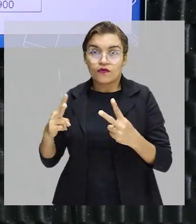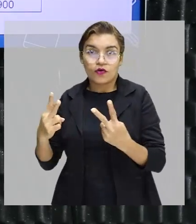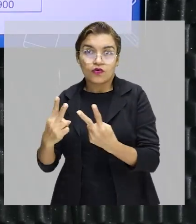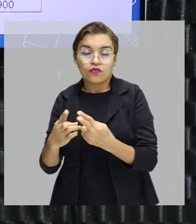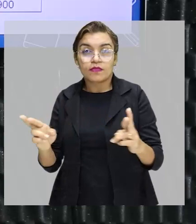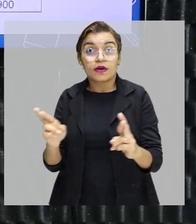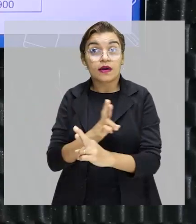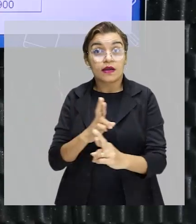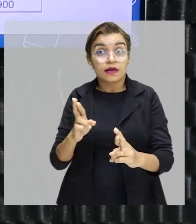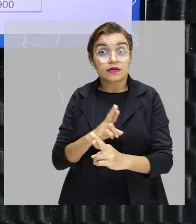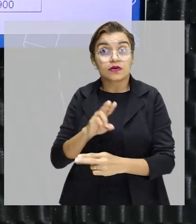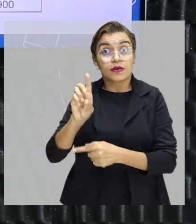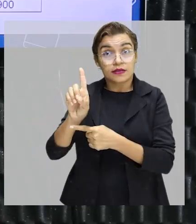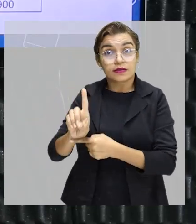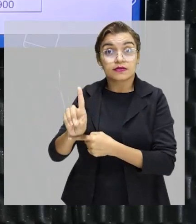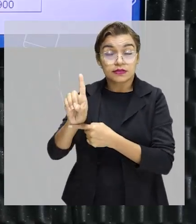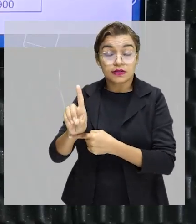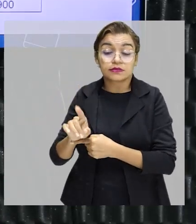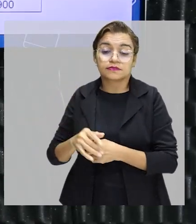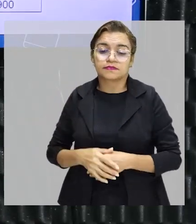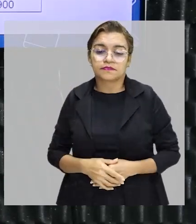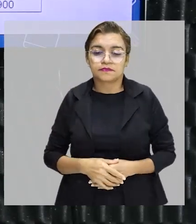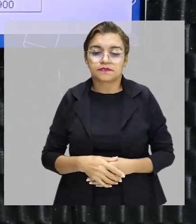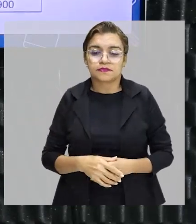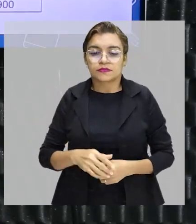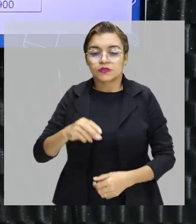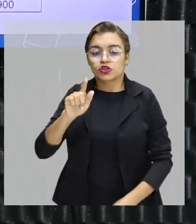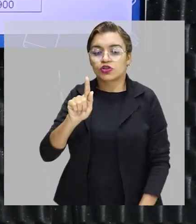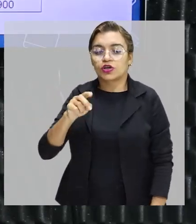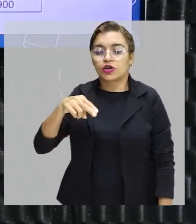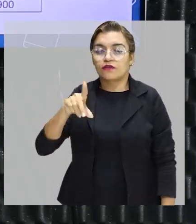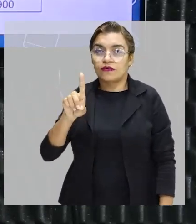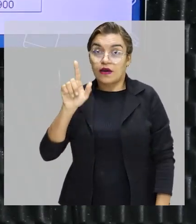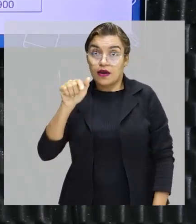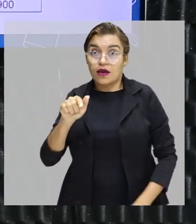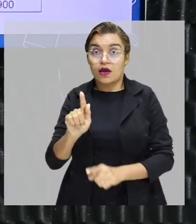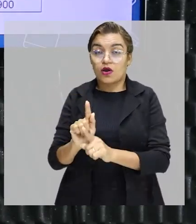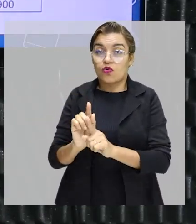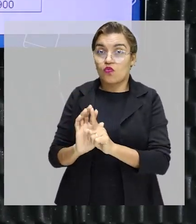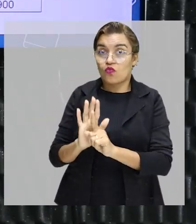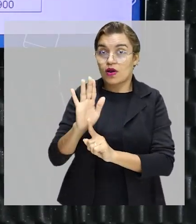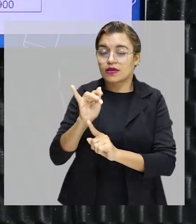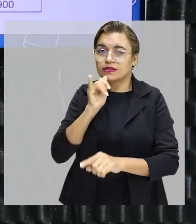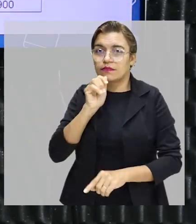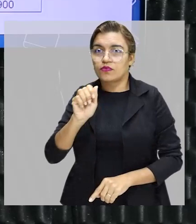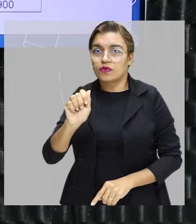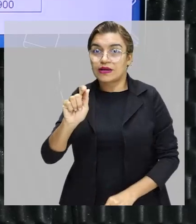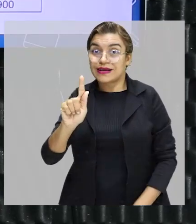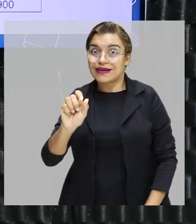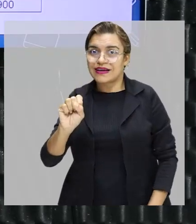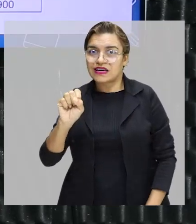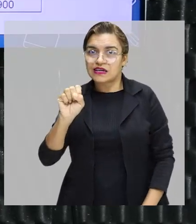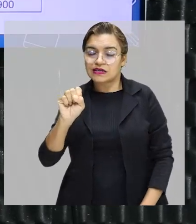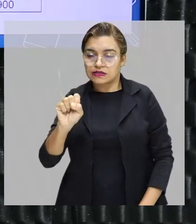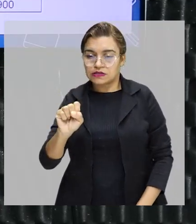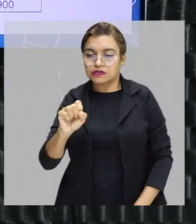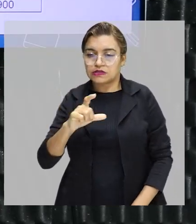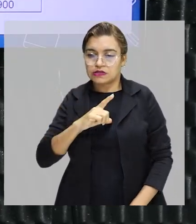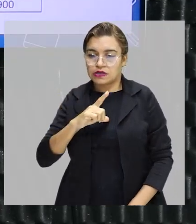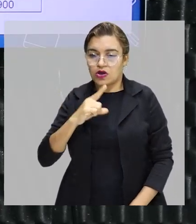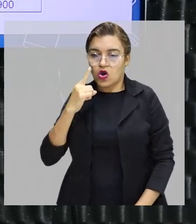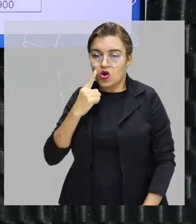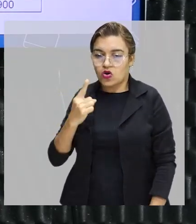daquela solução. Então, para o GNV, que é um gás, então a densidade de 0,8 kg por